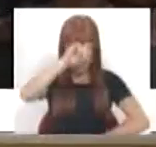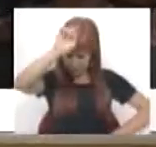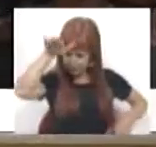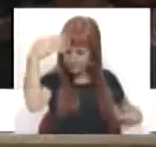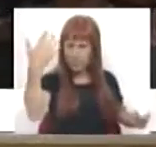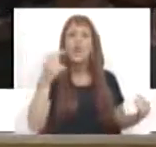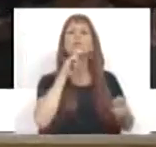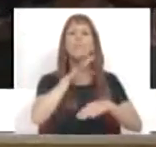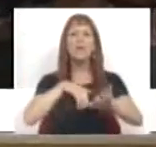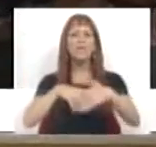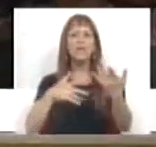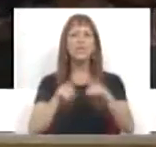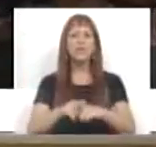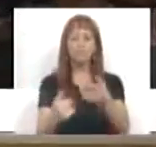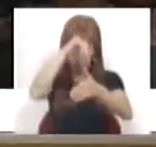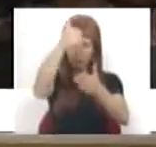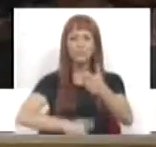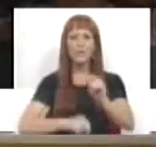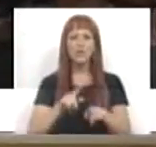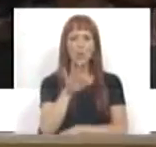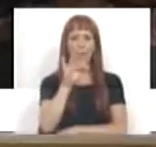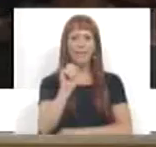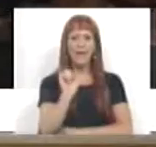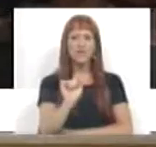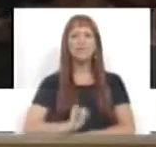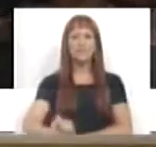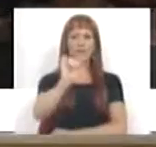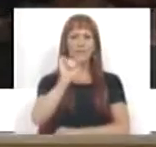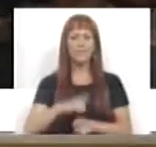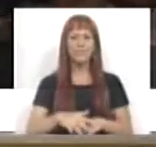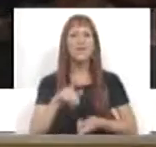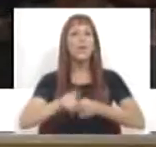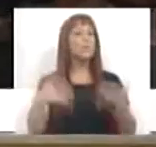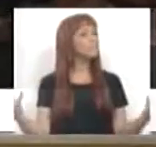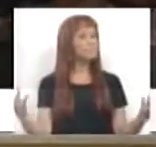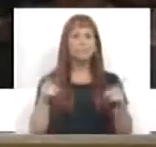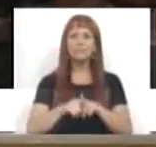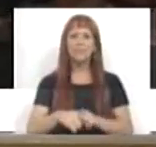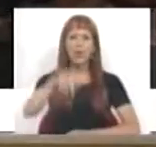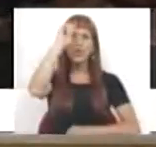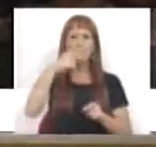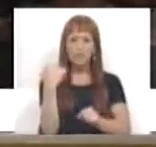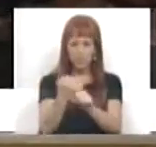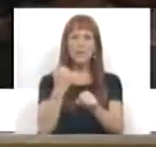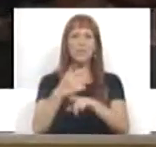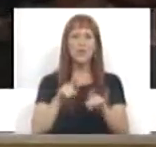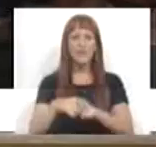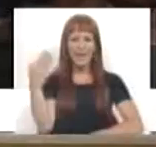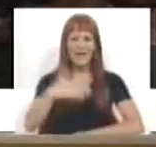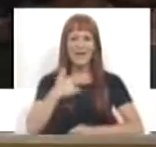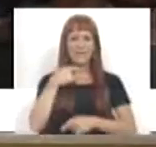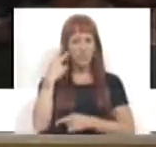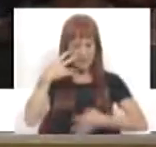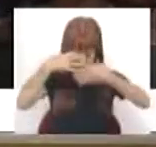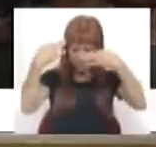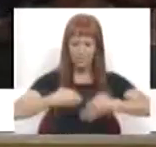homenagem que hoje se podia fazer à Constituição nos seus 40 anos. Trata-se, afinal, do respeito pelo trabalho e pelo direito a uma